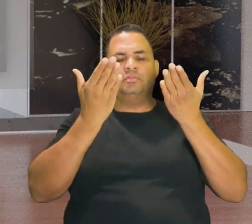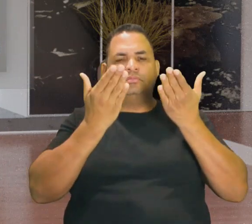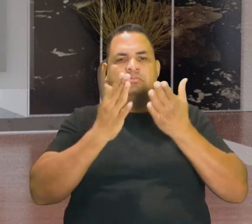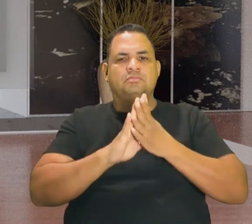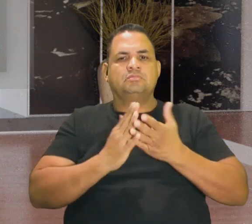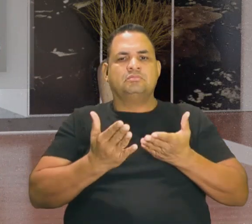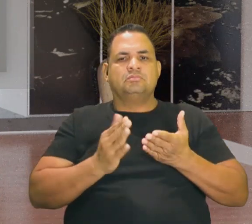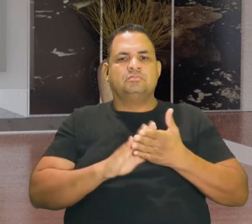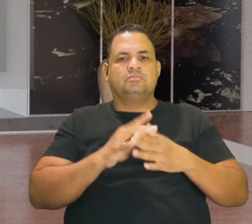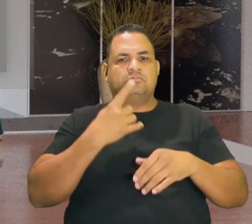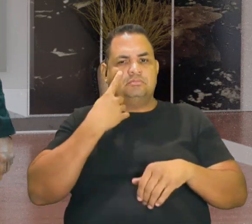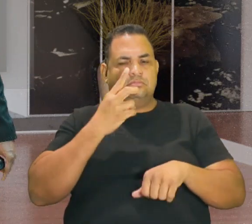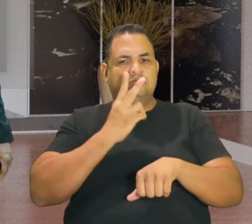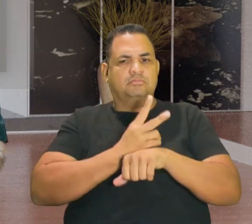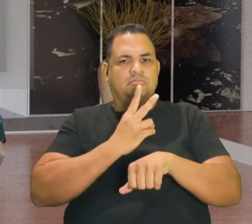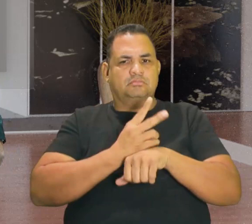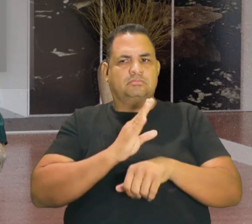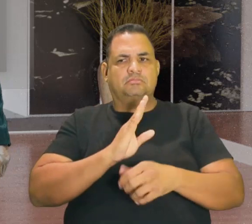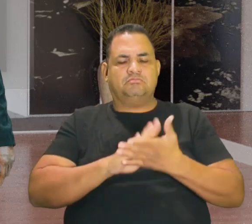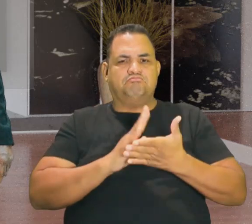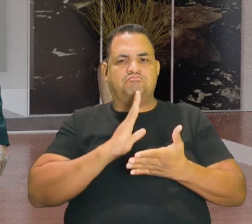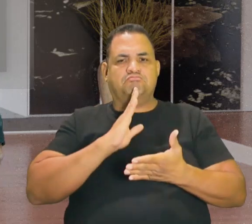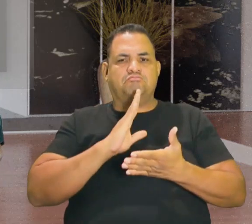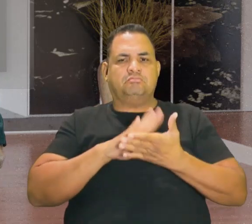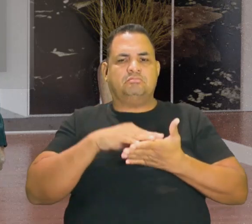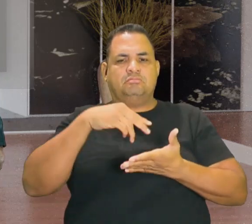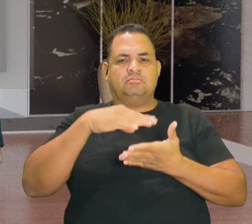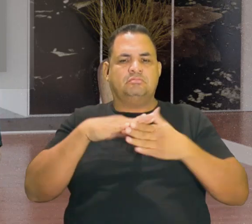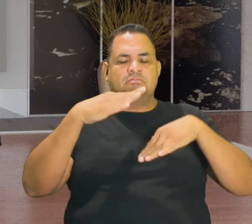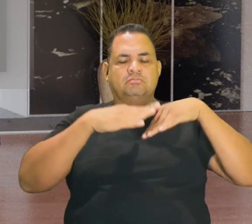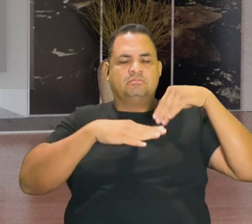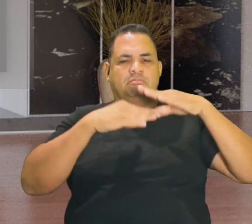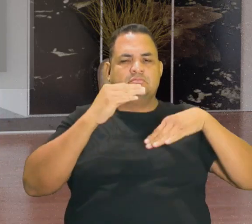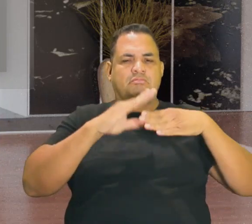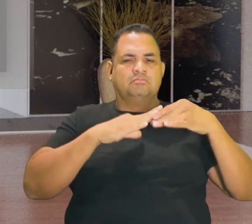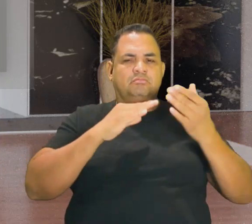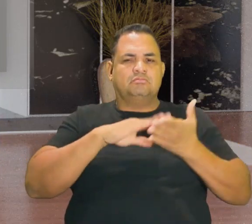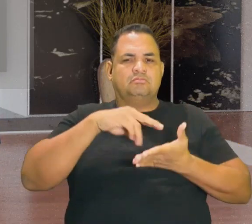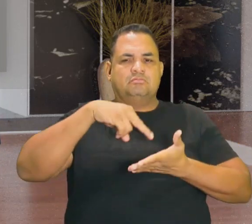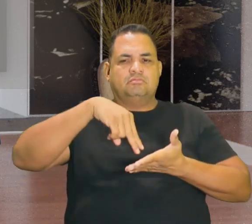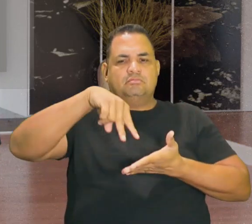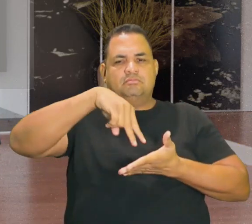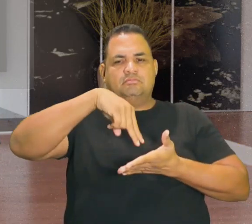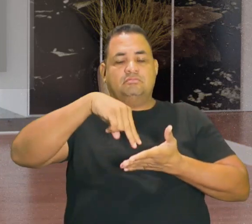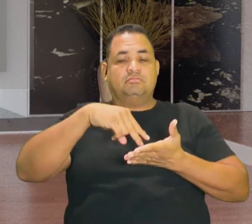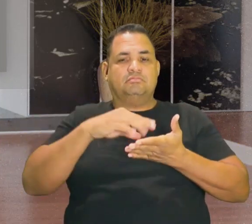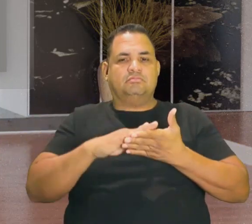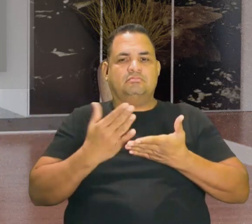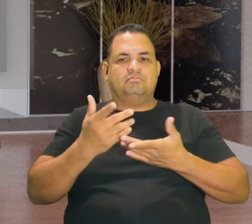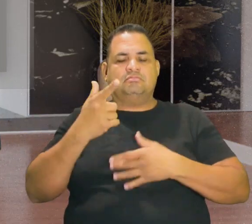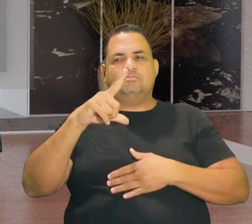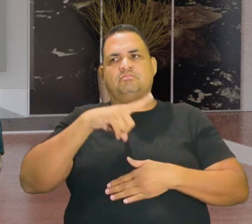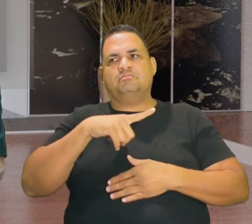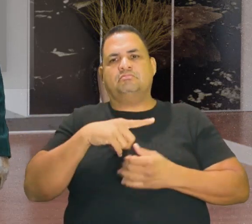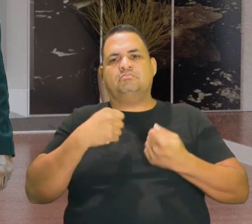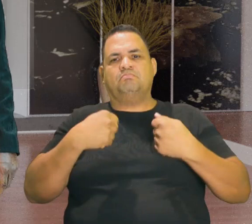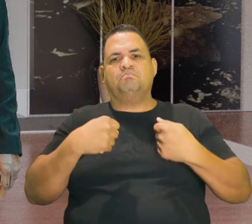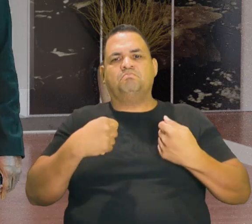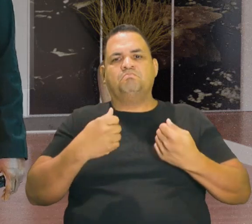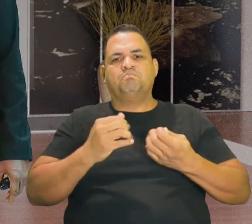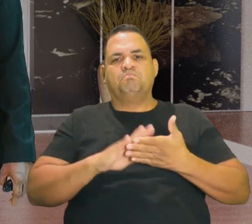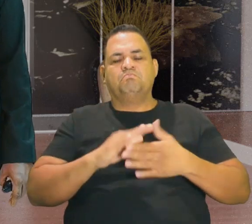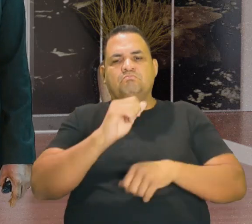assista para vocês conhecer mais sobre essa dançarina essa bailarina famosa pode conhecer outros também então